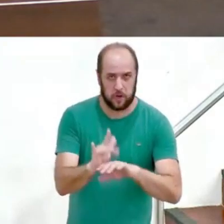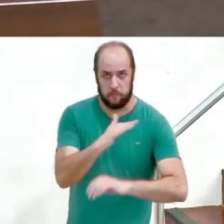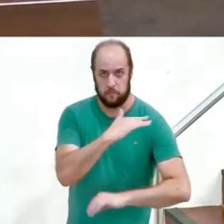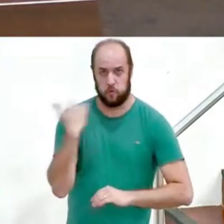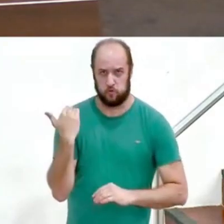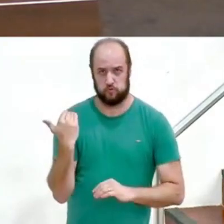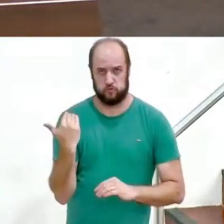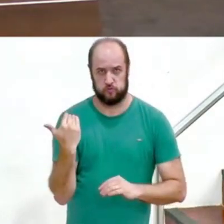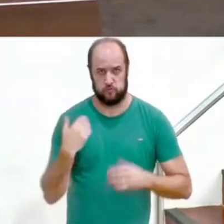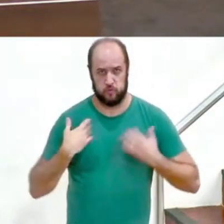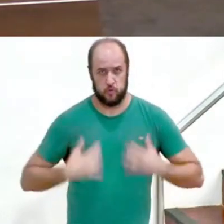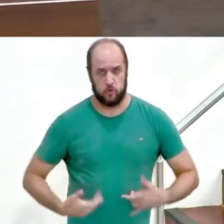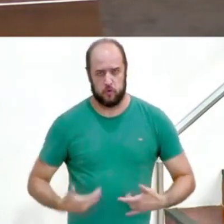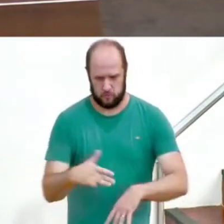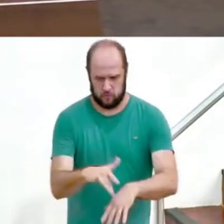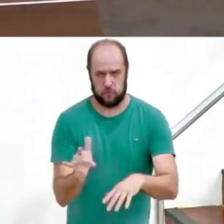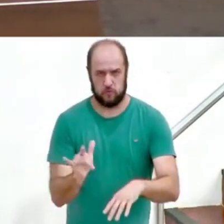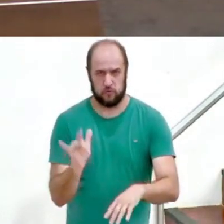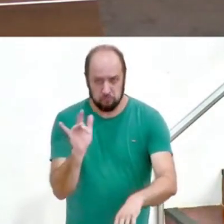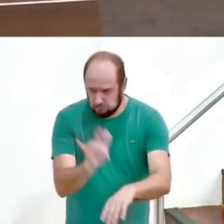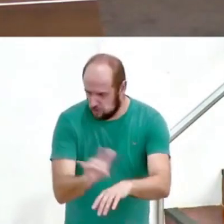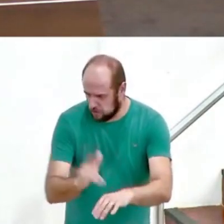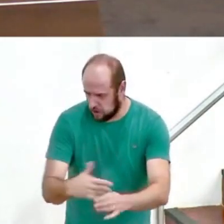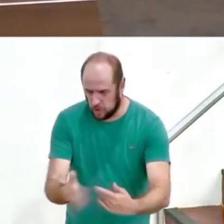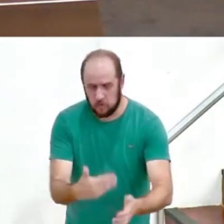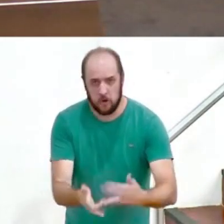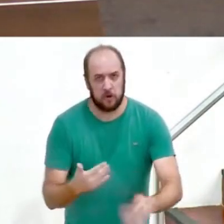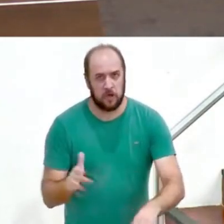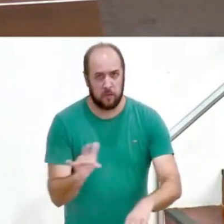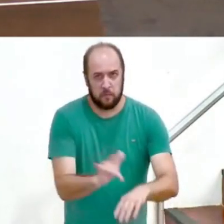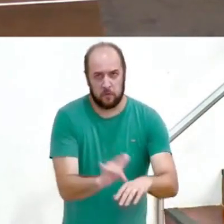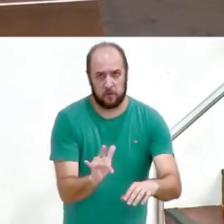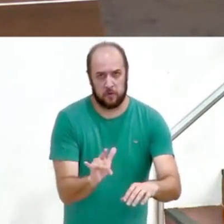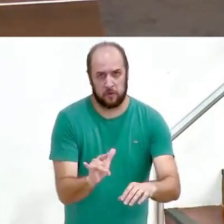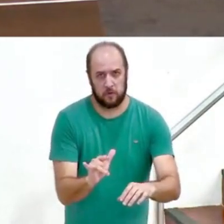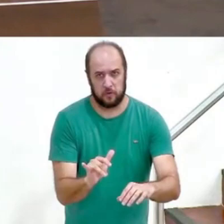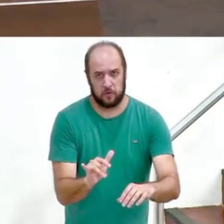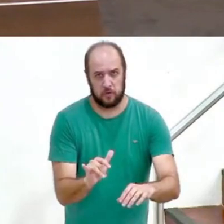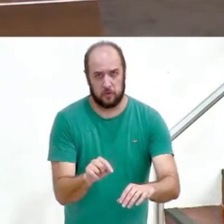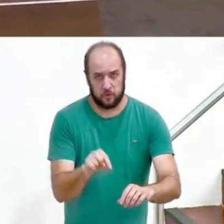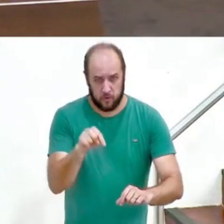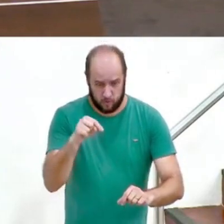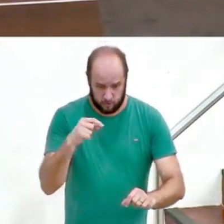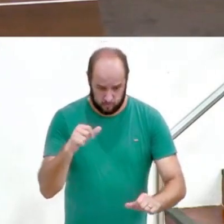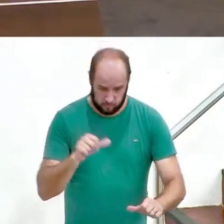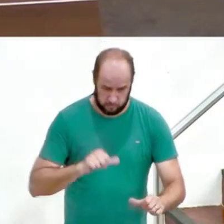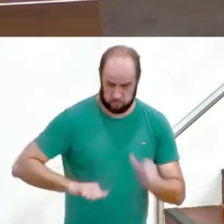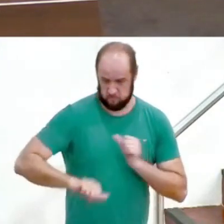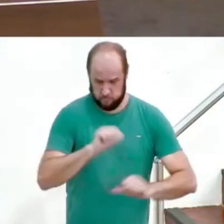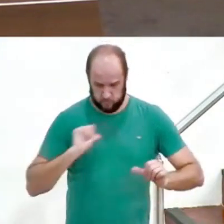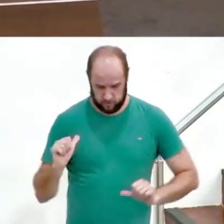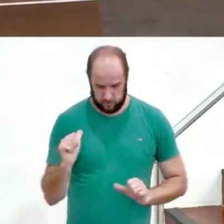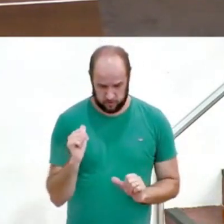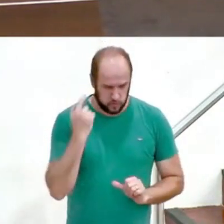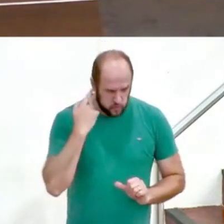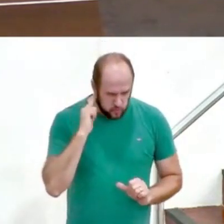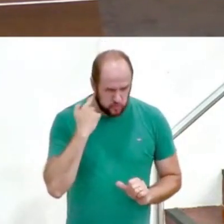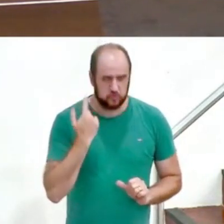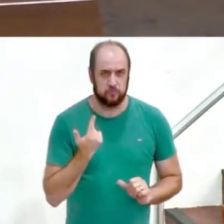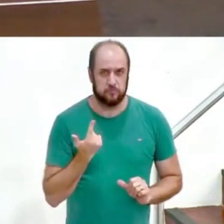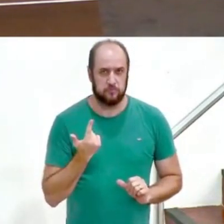cadáver tocar em qualquer dessas coisas, ficará ela impura? E